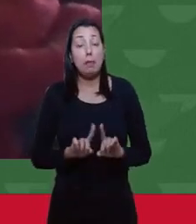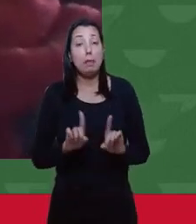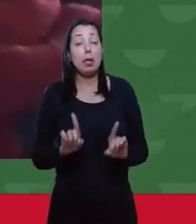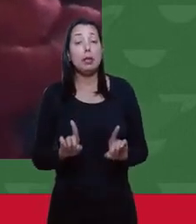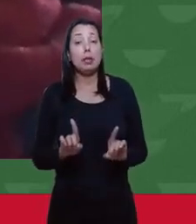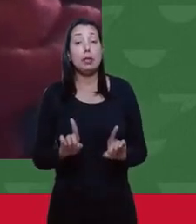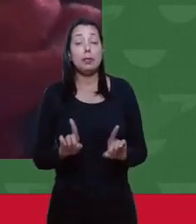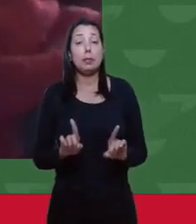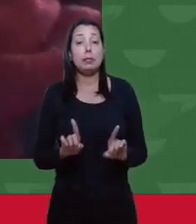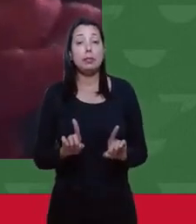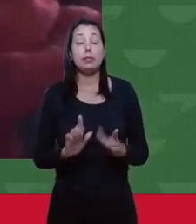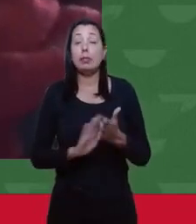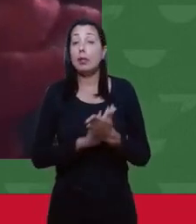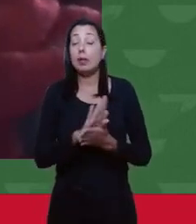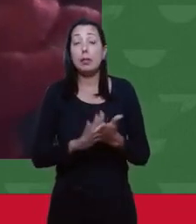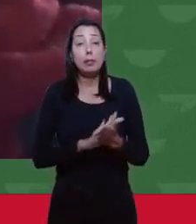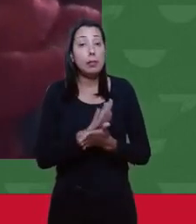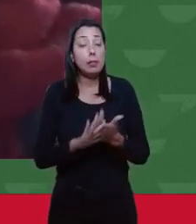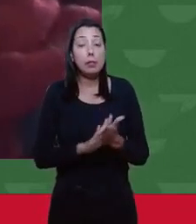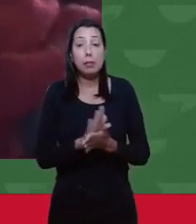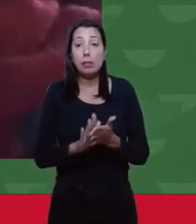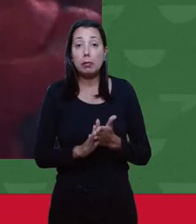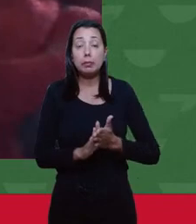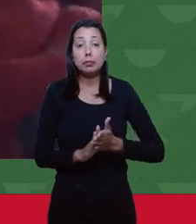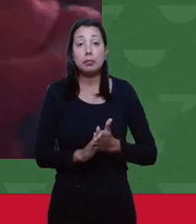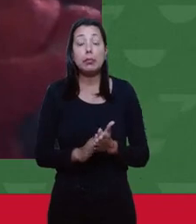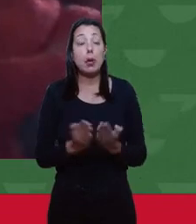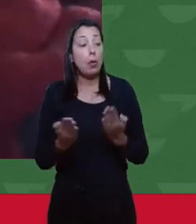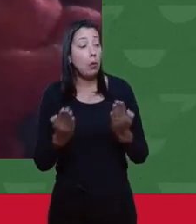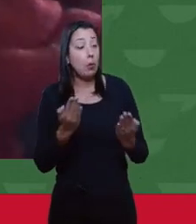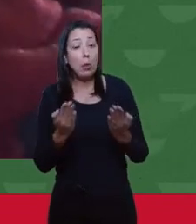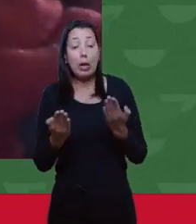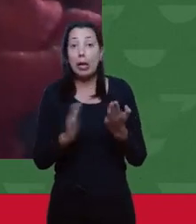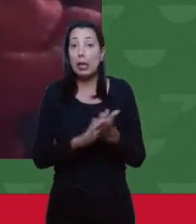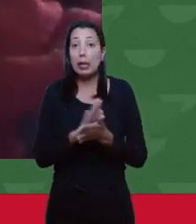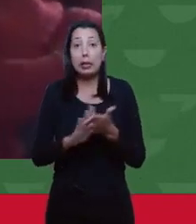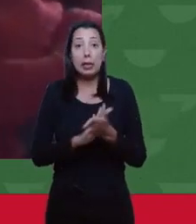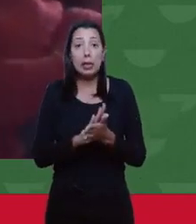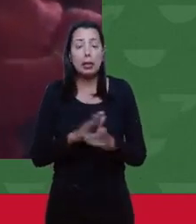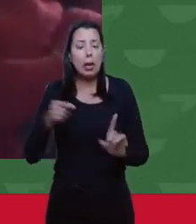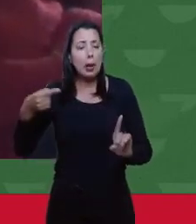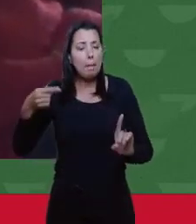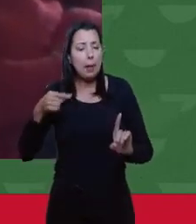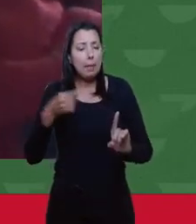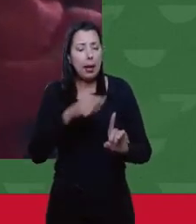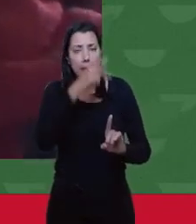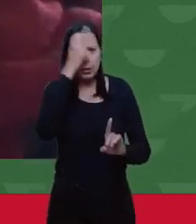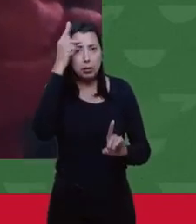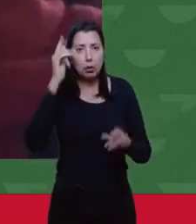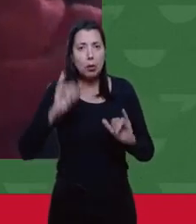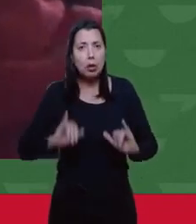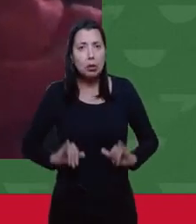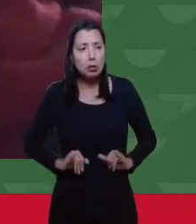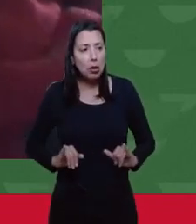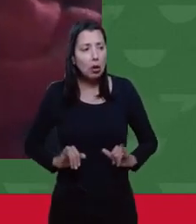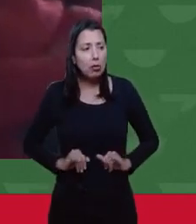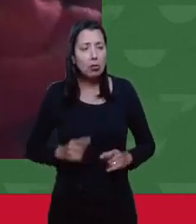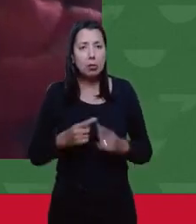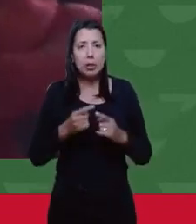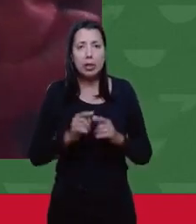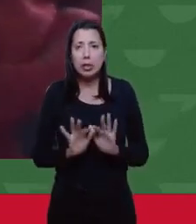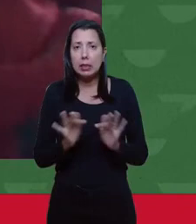mas nada se equipara ao ataque que as pessoas sofrem simplesmente